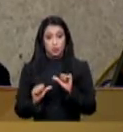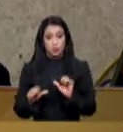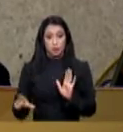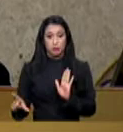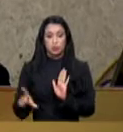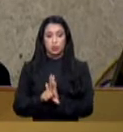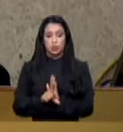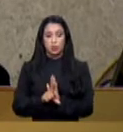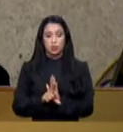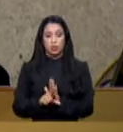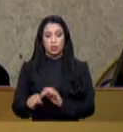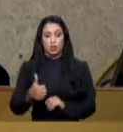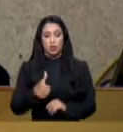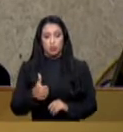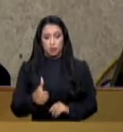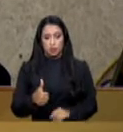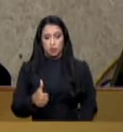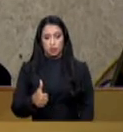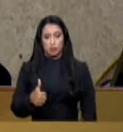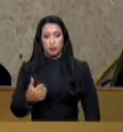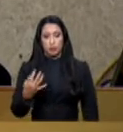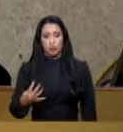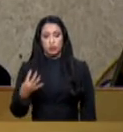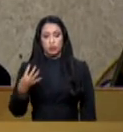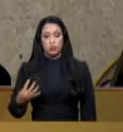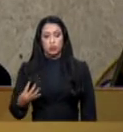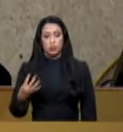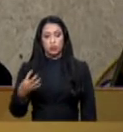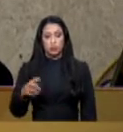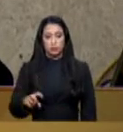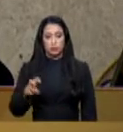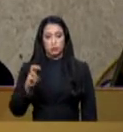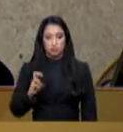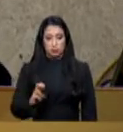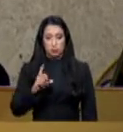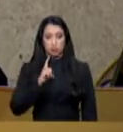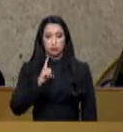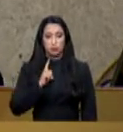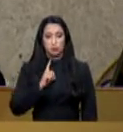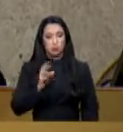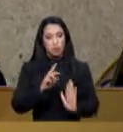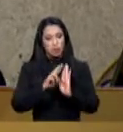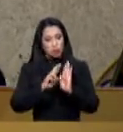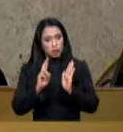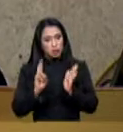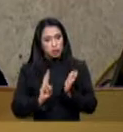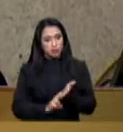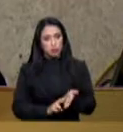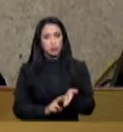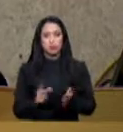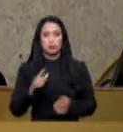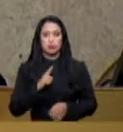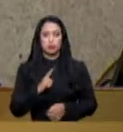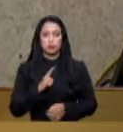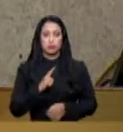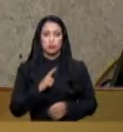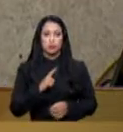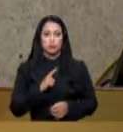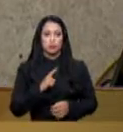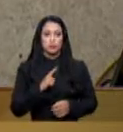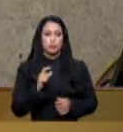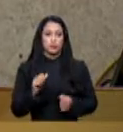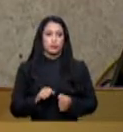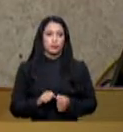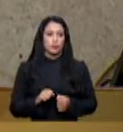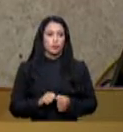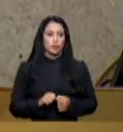Lei 11.445 e à regulação da prestação regionalizada que ontem foi aqui